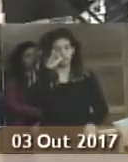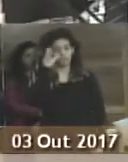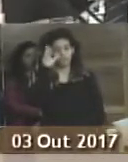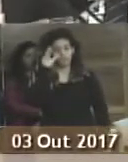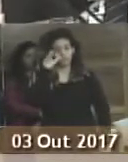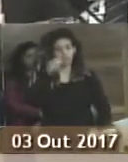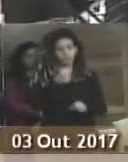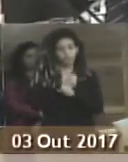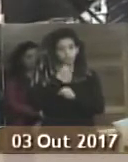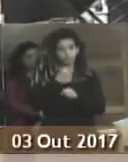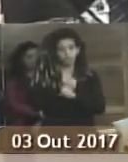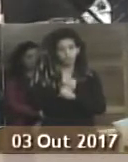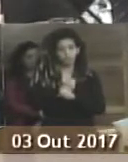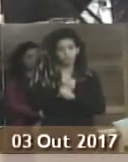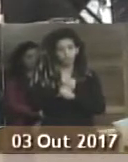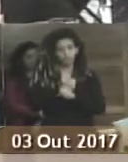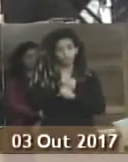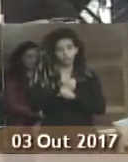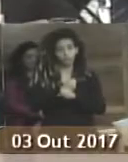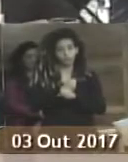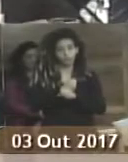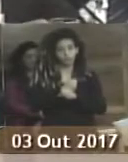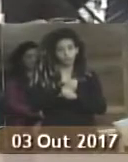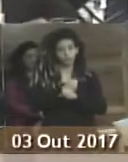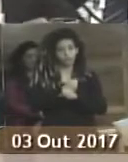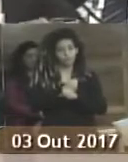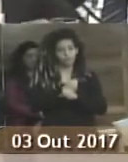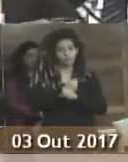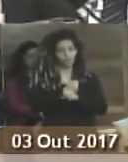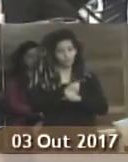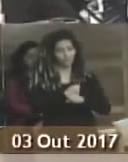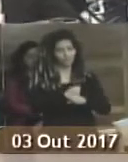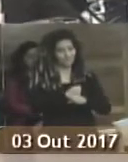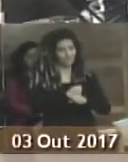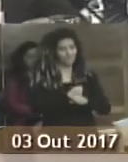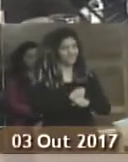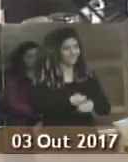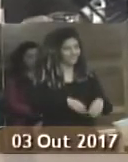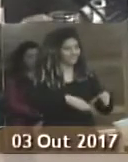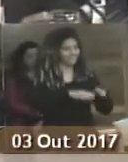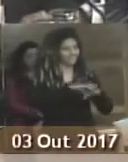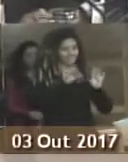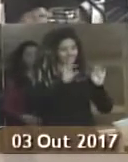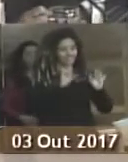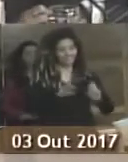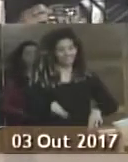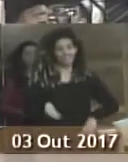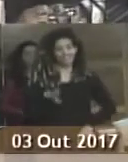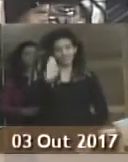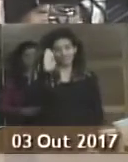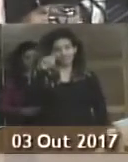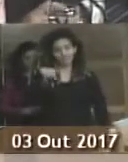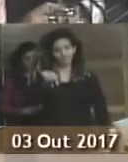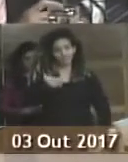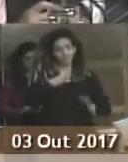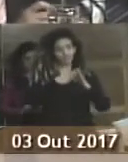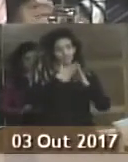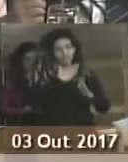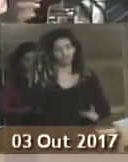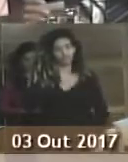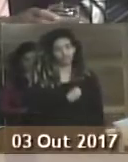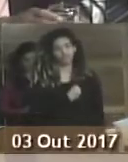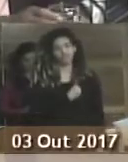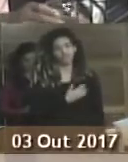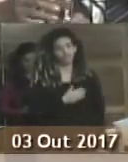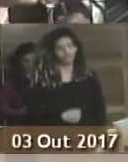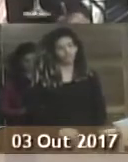andamento das obras de implantação da Zona Especial de Interesse Social 01 no bairro Banqueta, o Minha Casa Minha Vida, e fiscalizar as contrapartidas